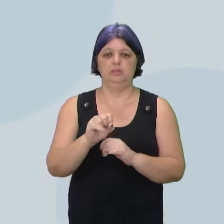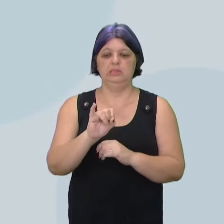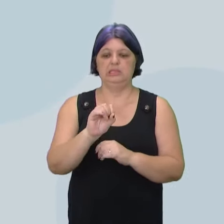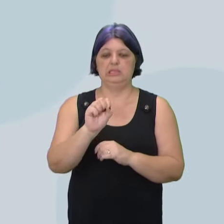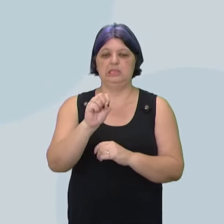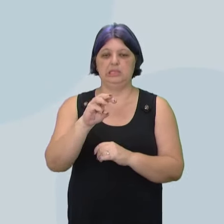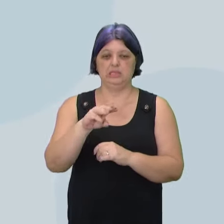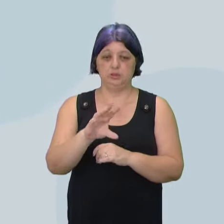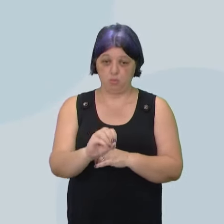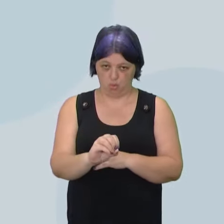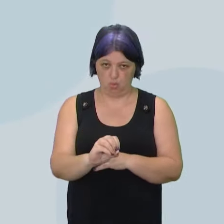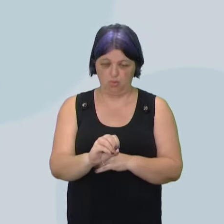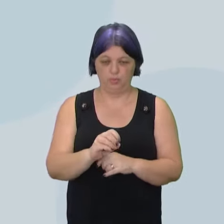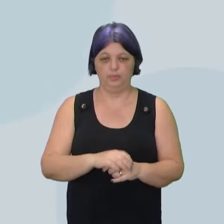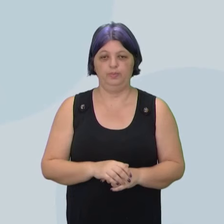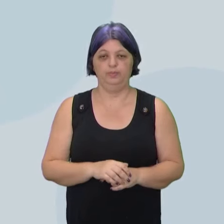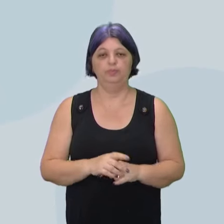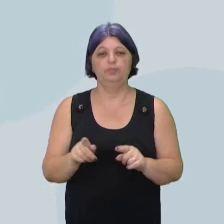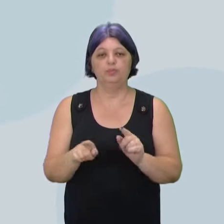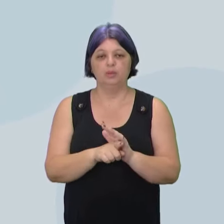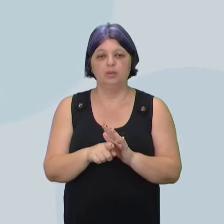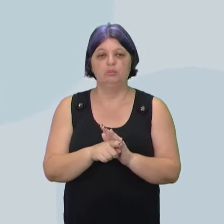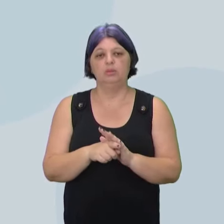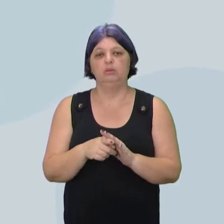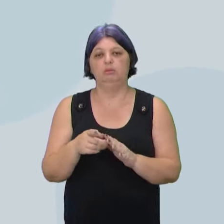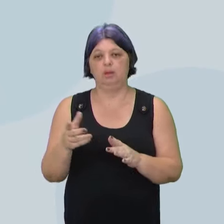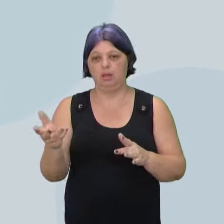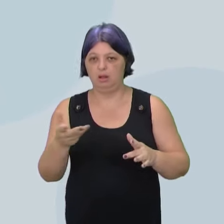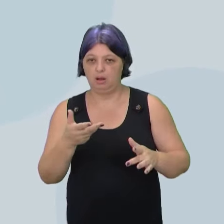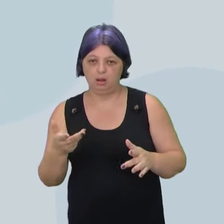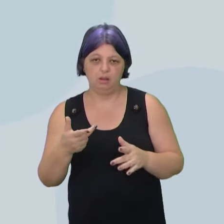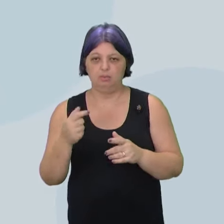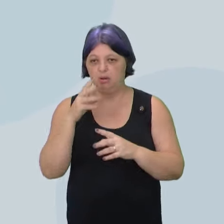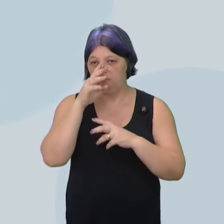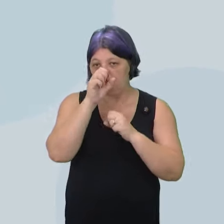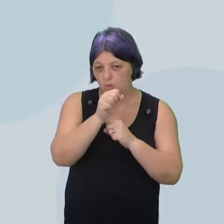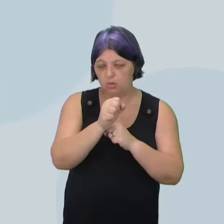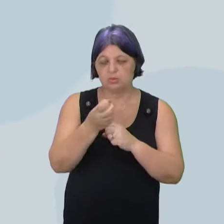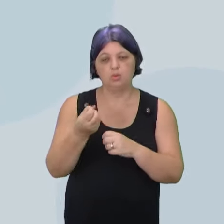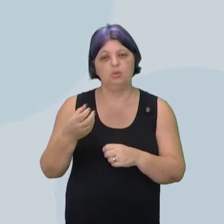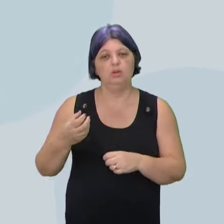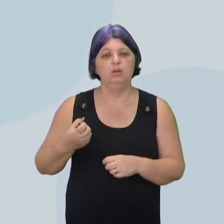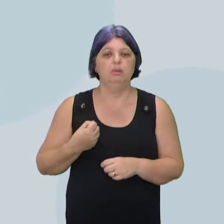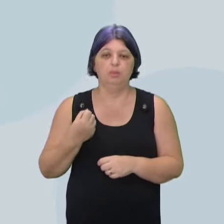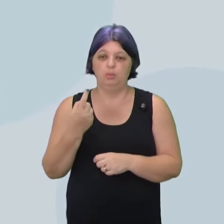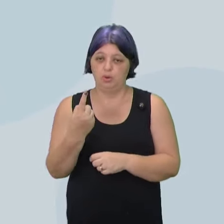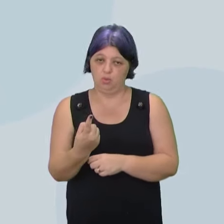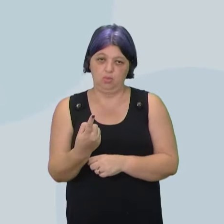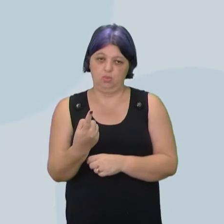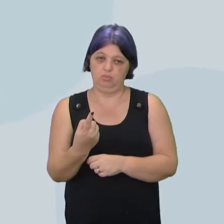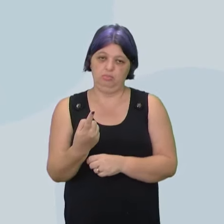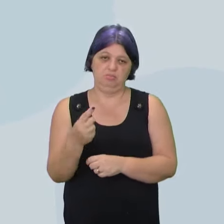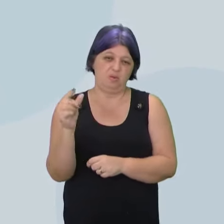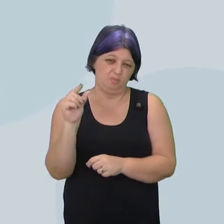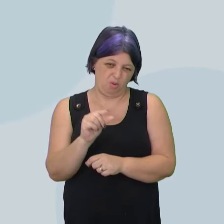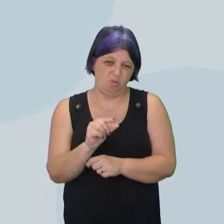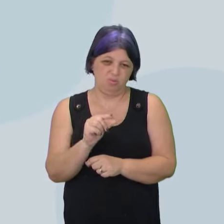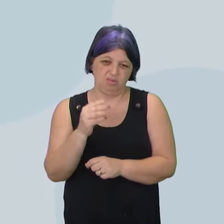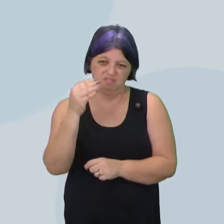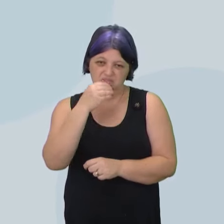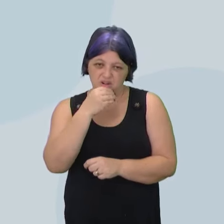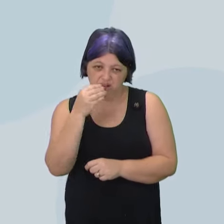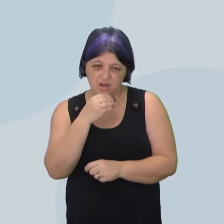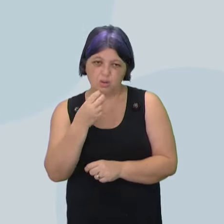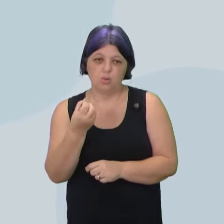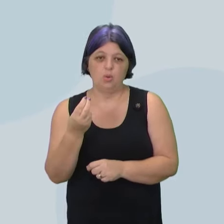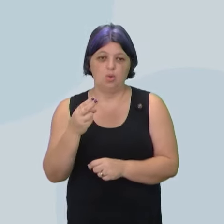né? E essa intensidade, ela pode ser dada associada ao número 1, quando não tem muito estrago, né? E quando tem muita